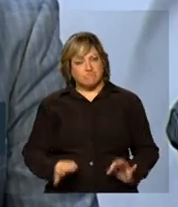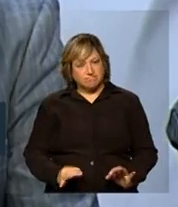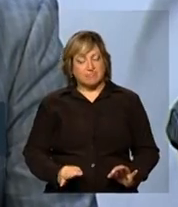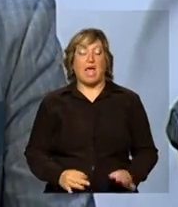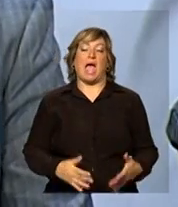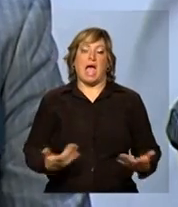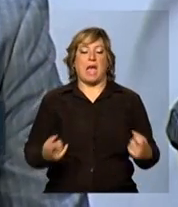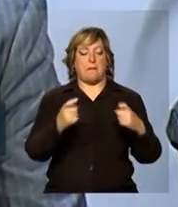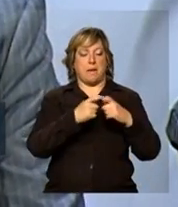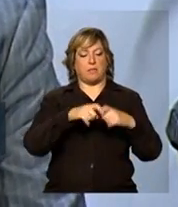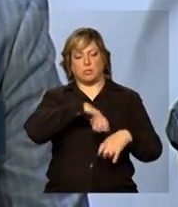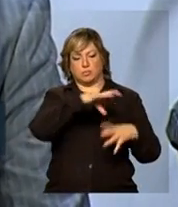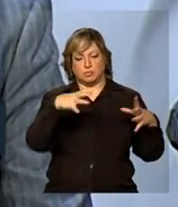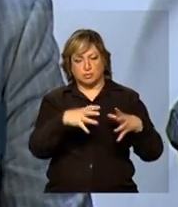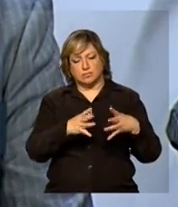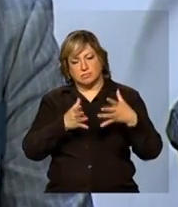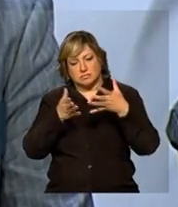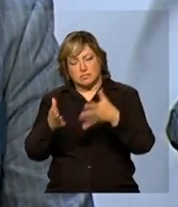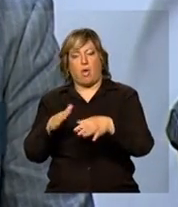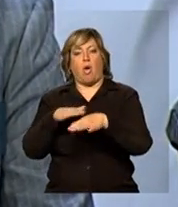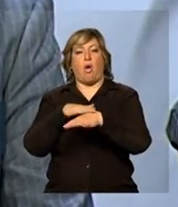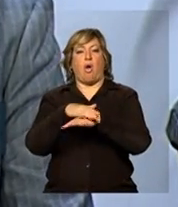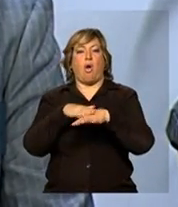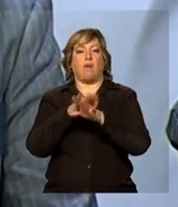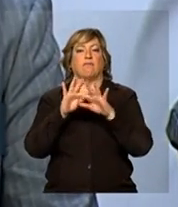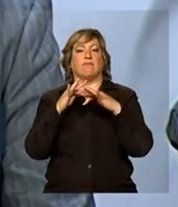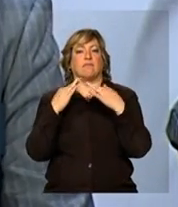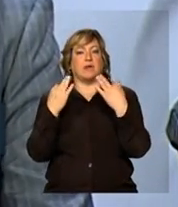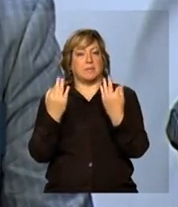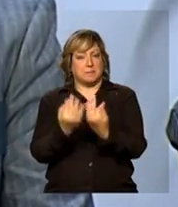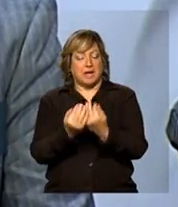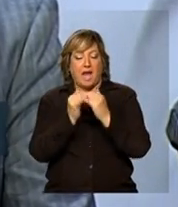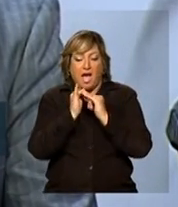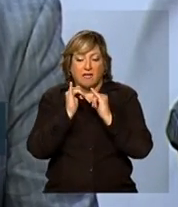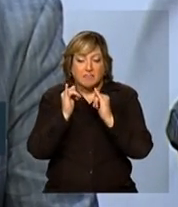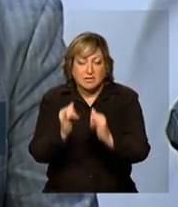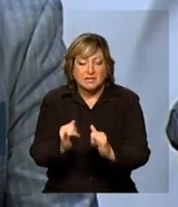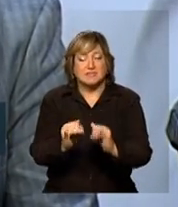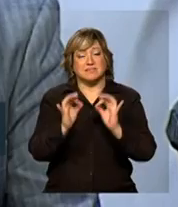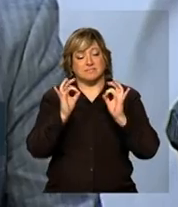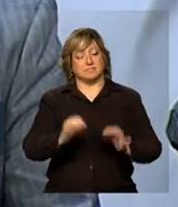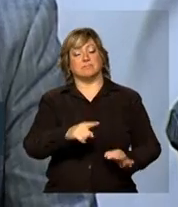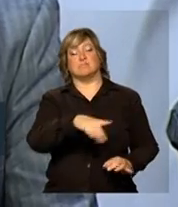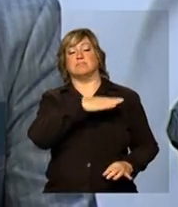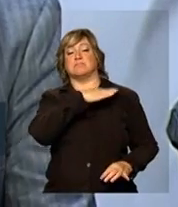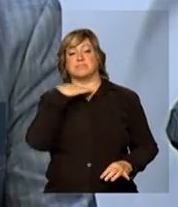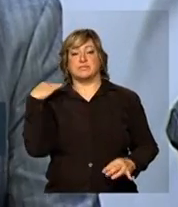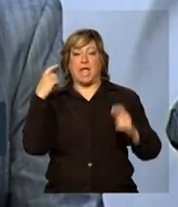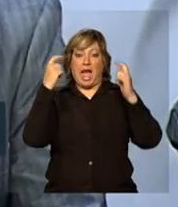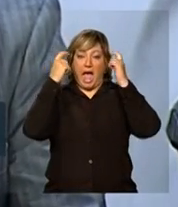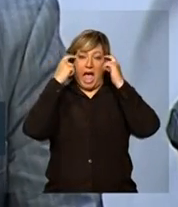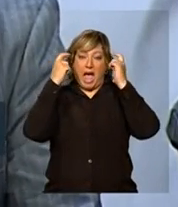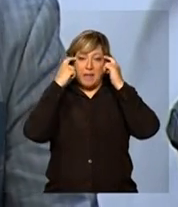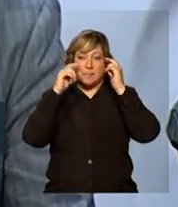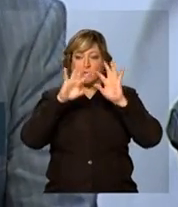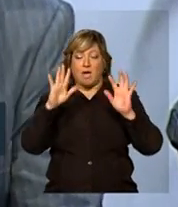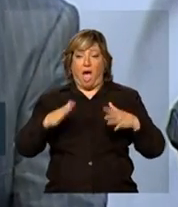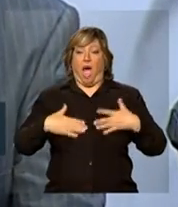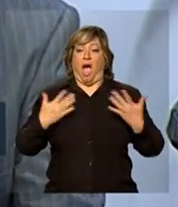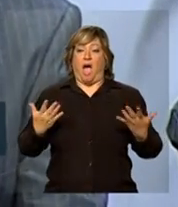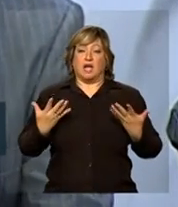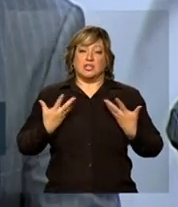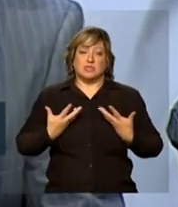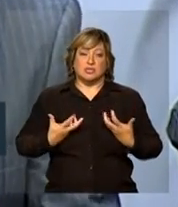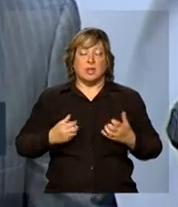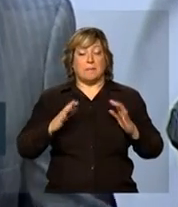com a família, a humanização no momento, né, de passar a informação do diagnóstico da morte encefálica, do que isso significa, de buscar o esforço,